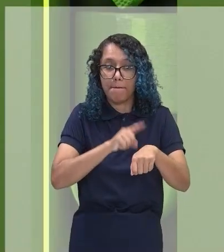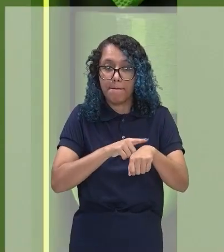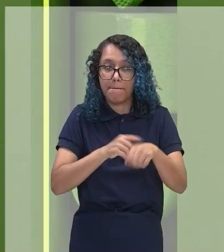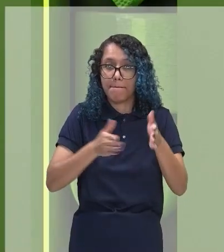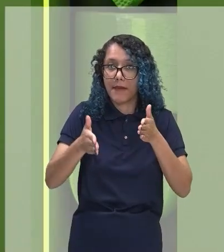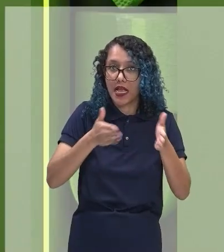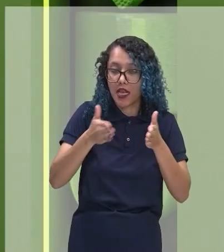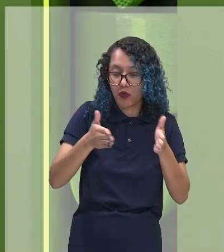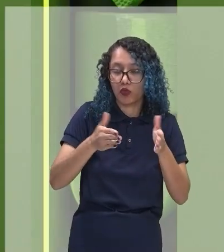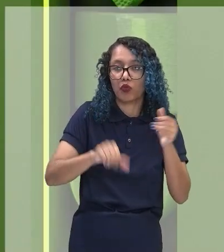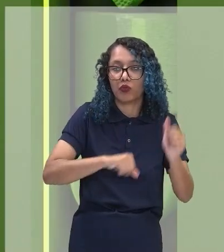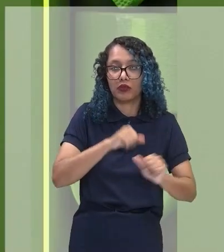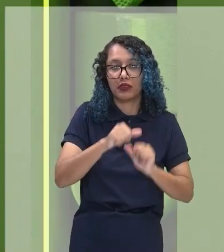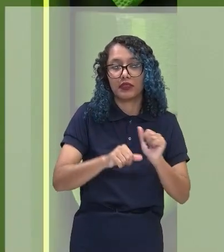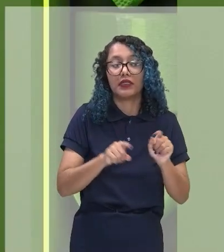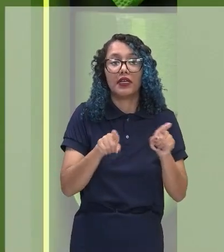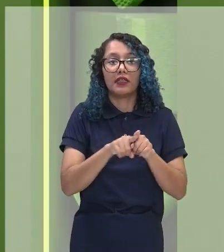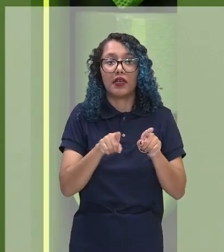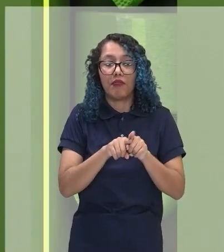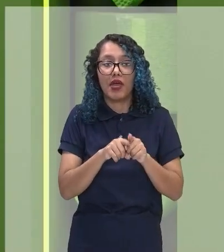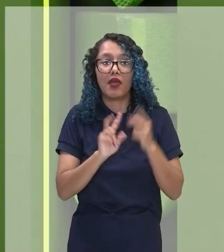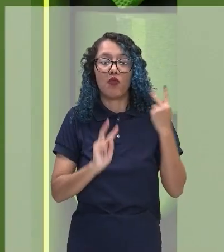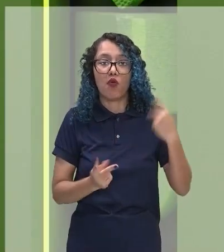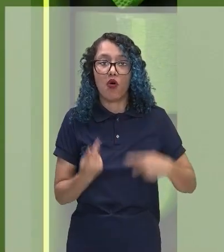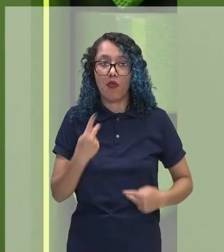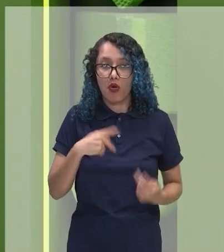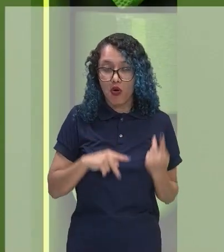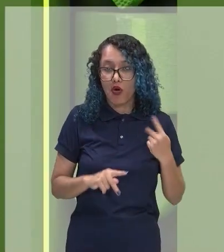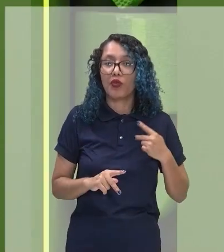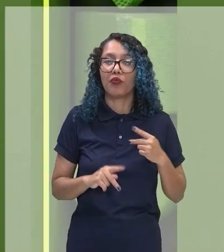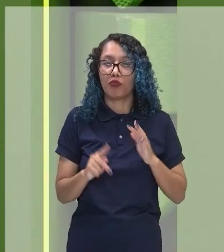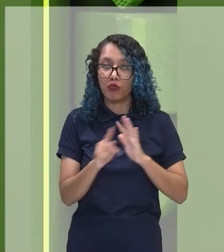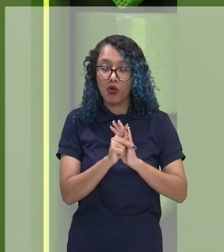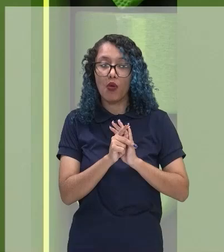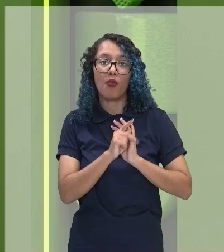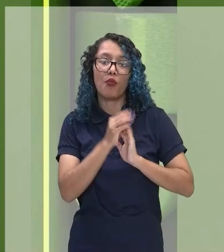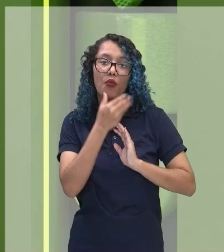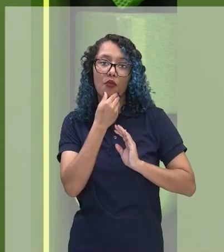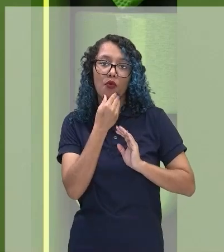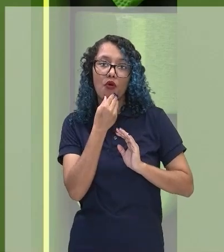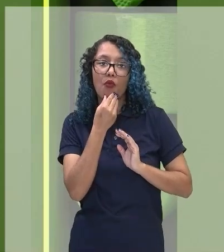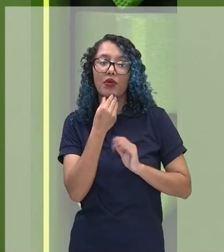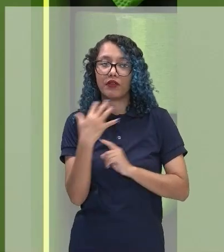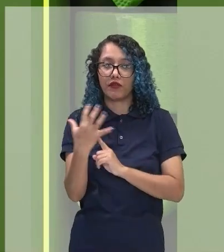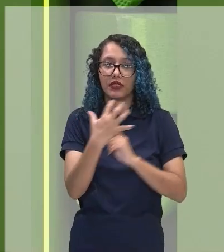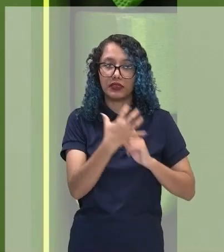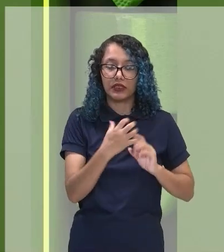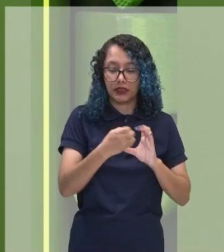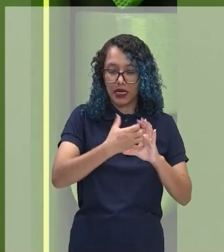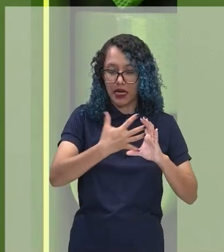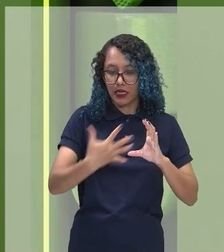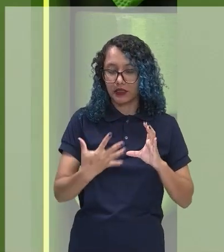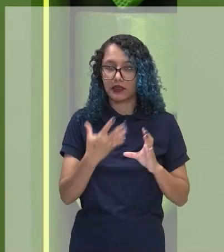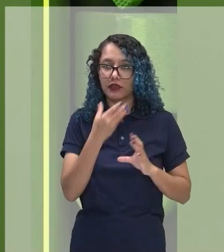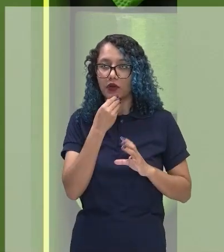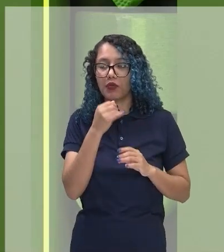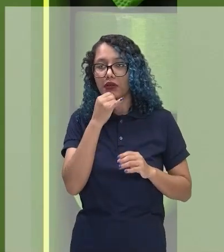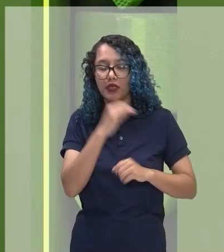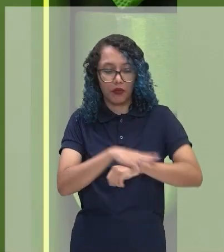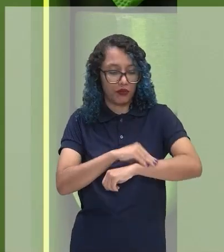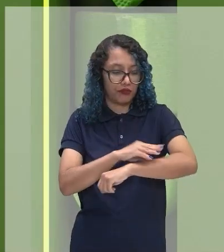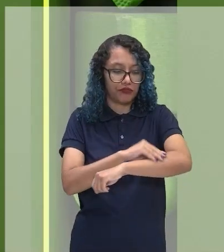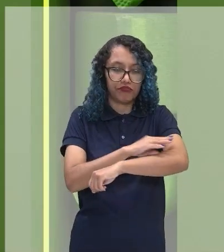a testosterona, que vai atuar naquelas características que são masculinas, né? Como o surgimento de